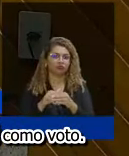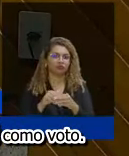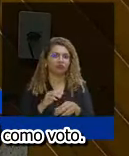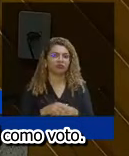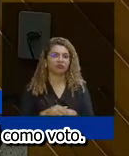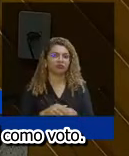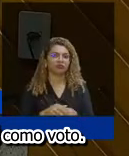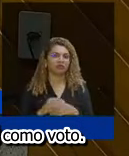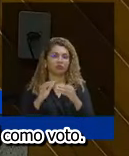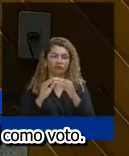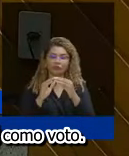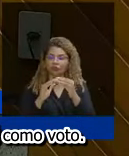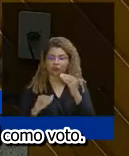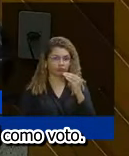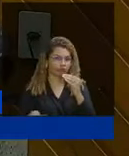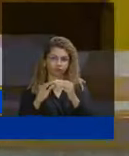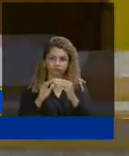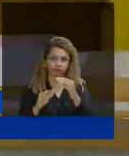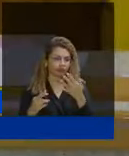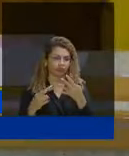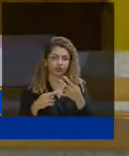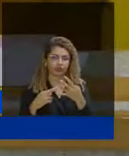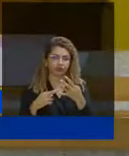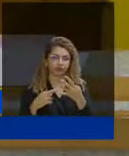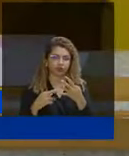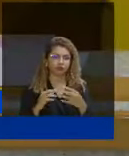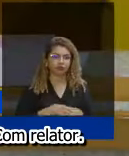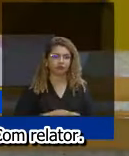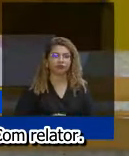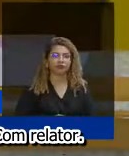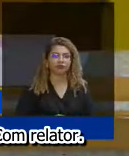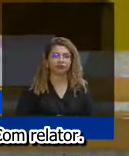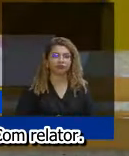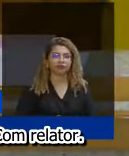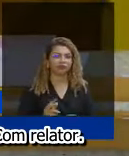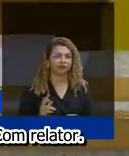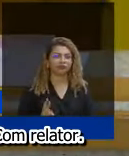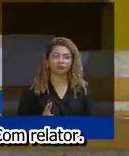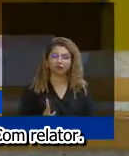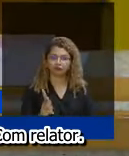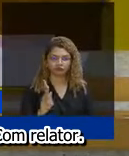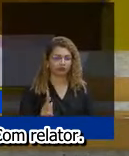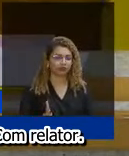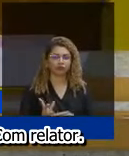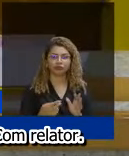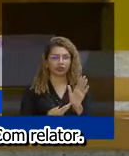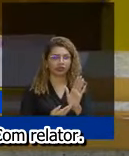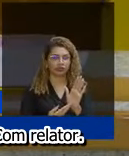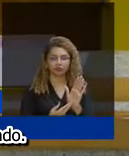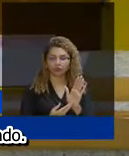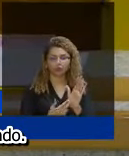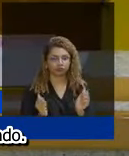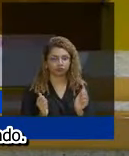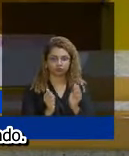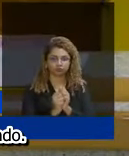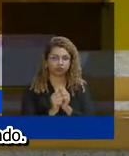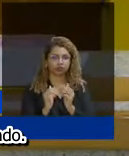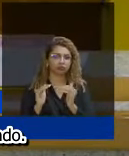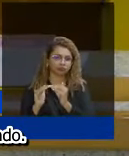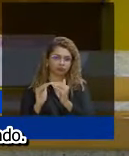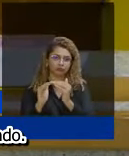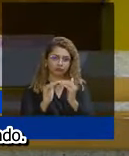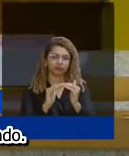pelo desprovimento do recurso. É como voto. Juiz Carlos Torque. Com o relator. Juiz Anselmo Gonçalves. Com o relator. Juíza Tina Souza.